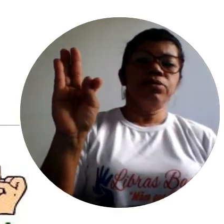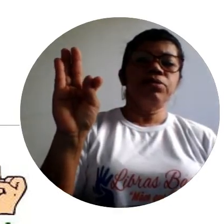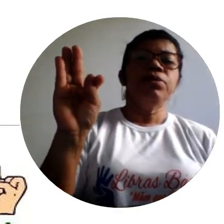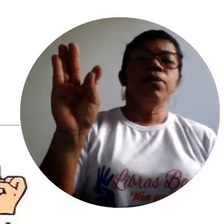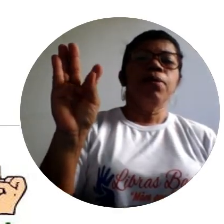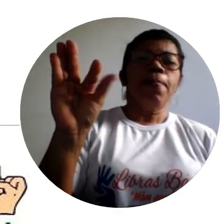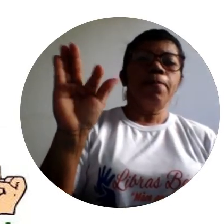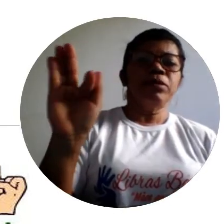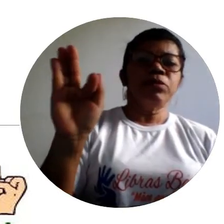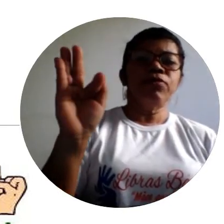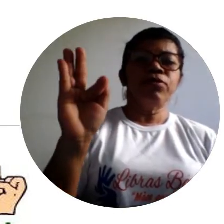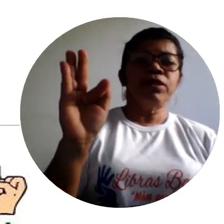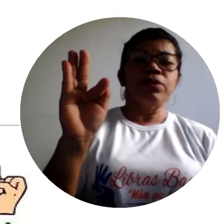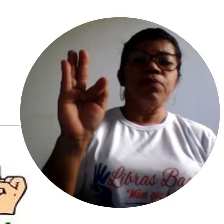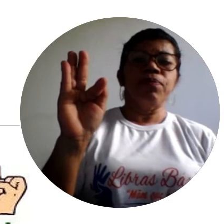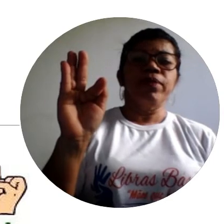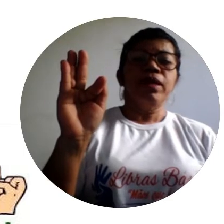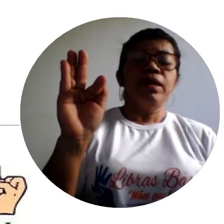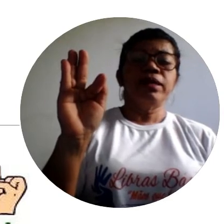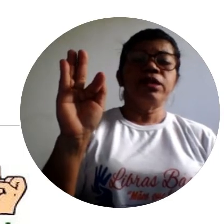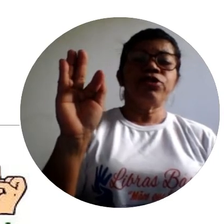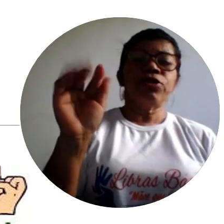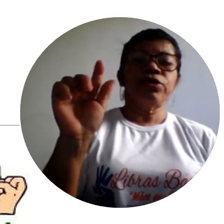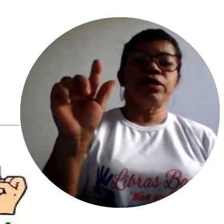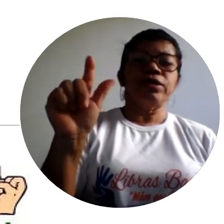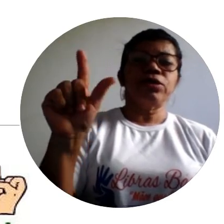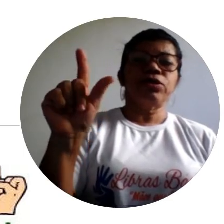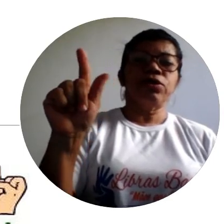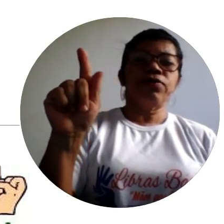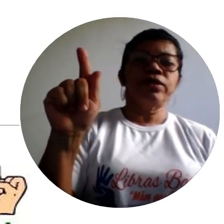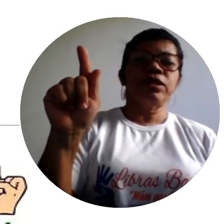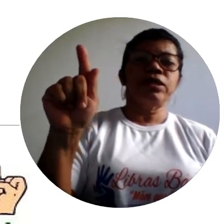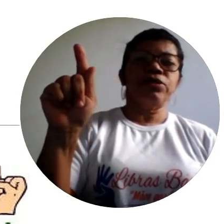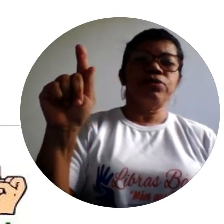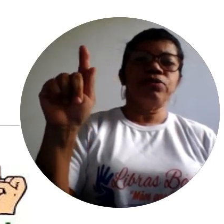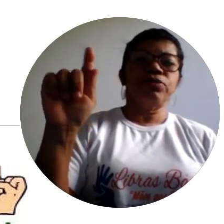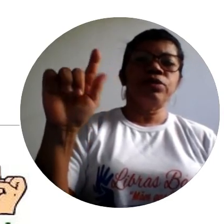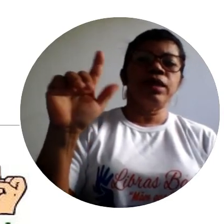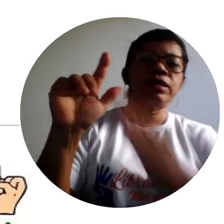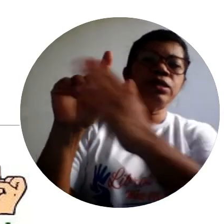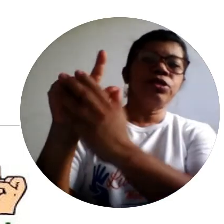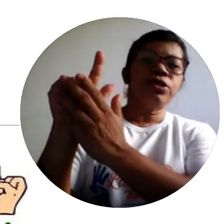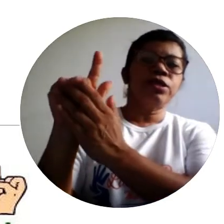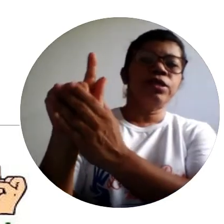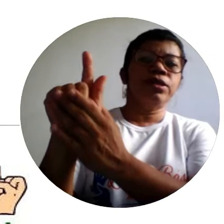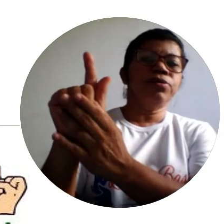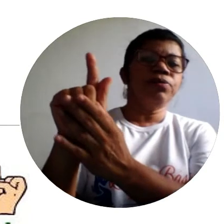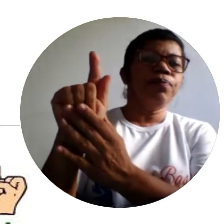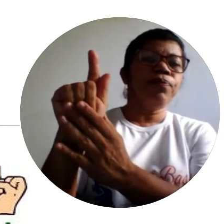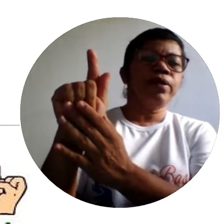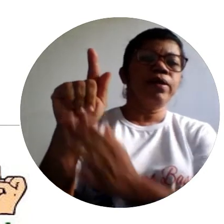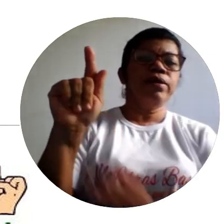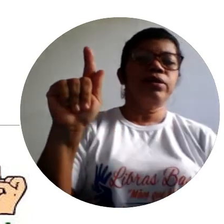certo? Mesma configuração. Letra J, só fazer isso. Desce esses três